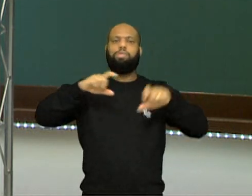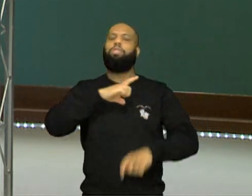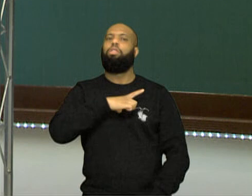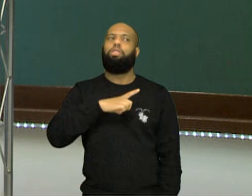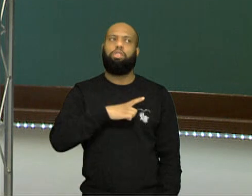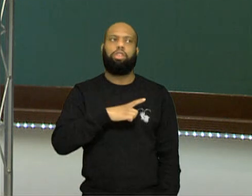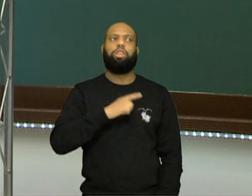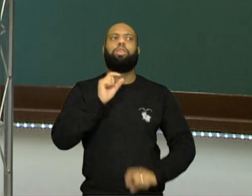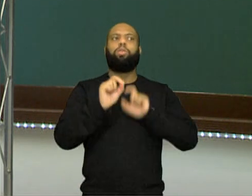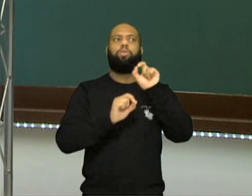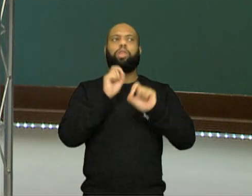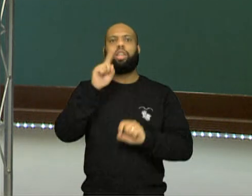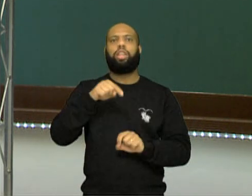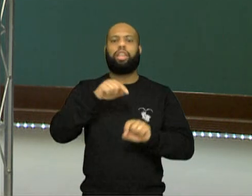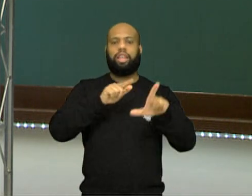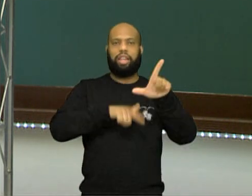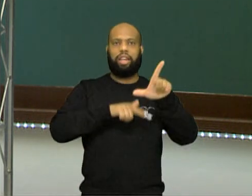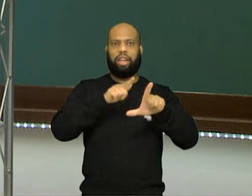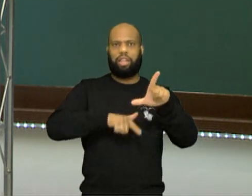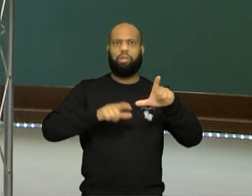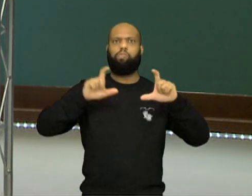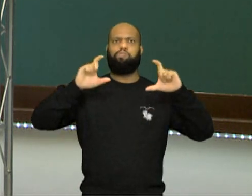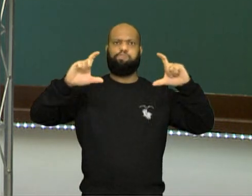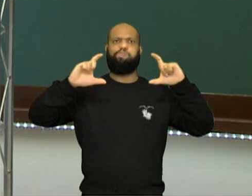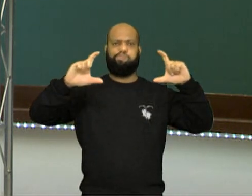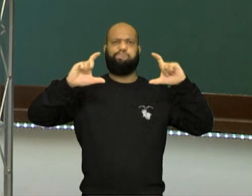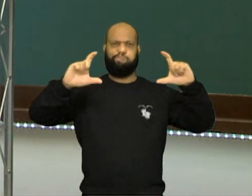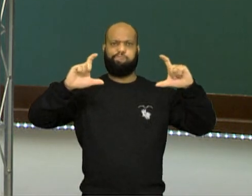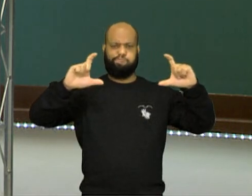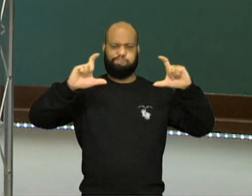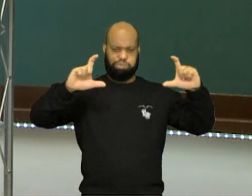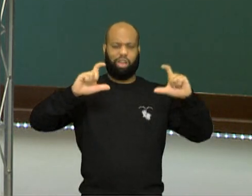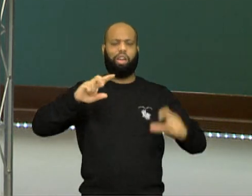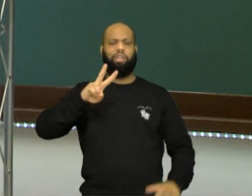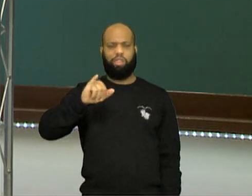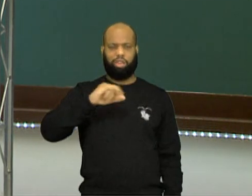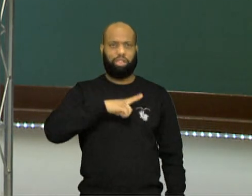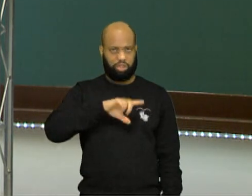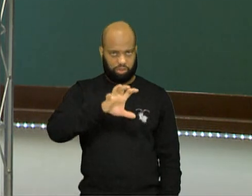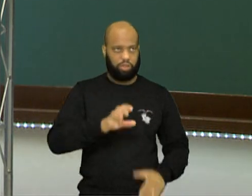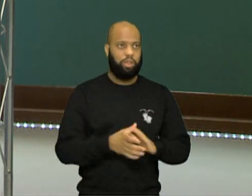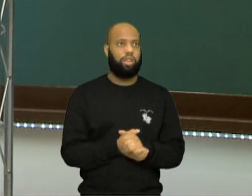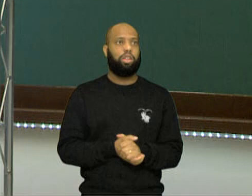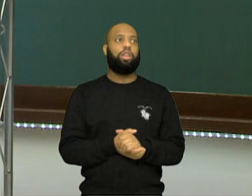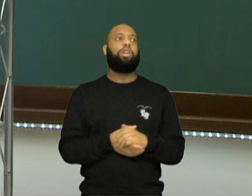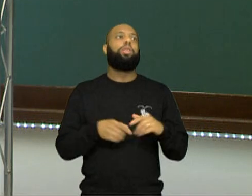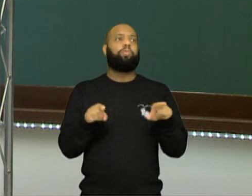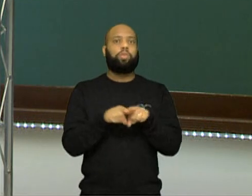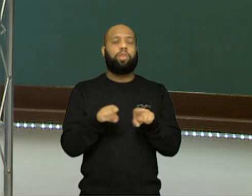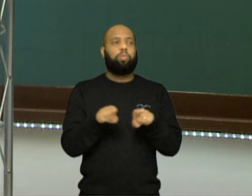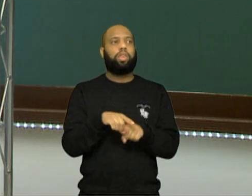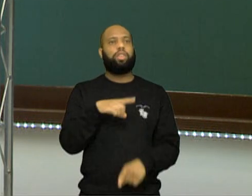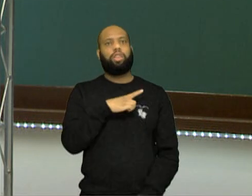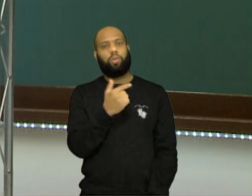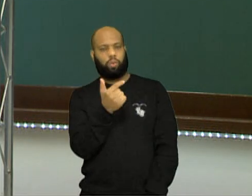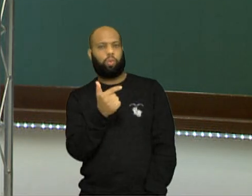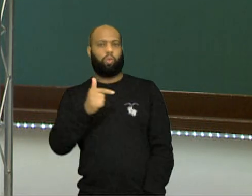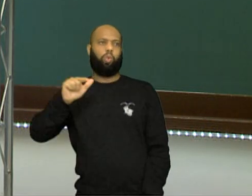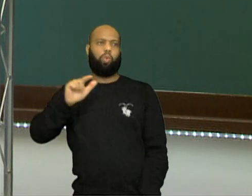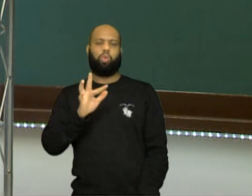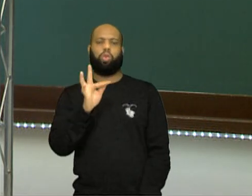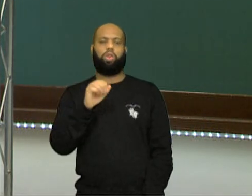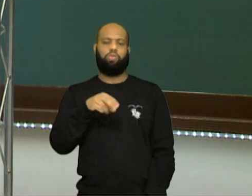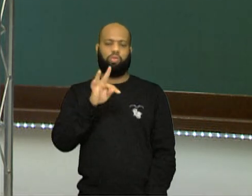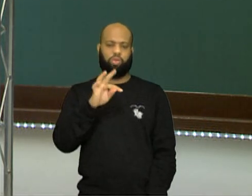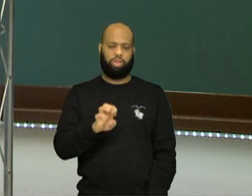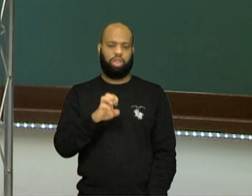maiores, chamadas também de letras garrafais, né, porque são grandes elas. E nós temos aí também outras fontes,